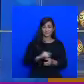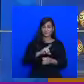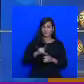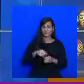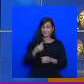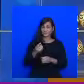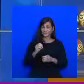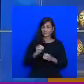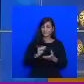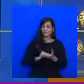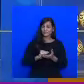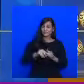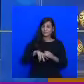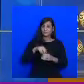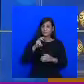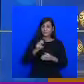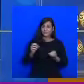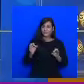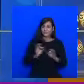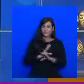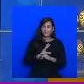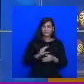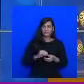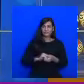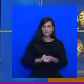Foram sorteados 10 números, faltam 5.